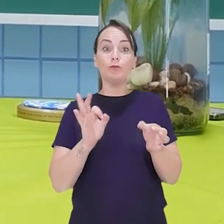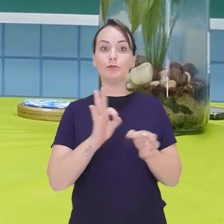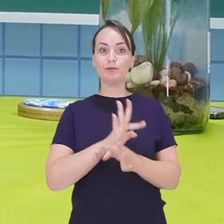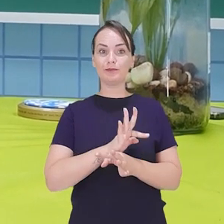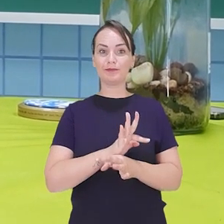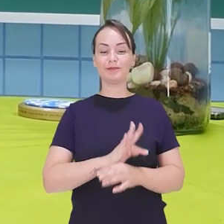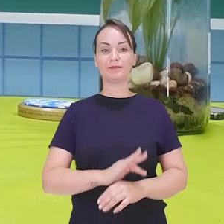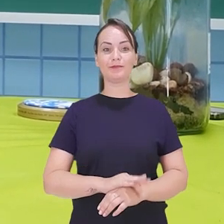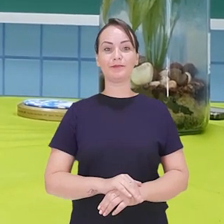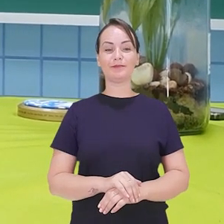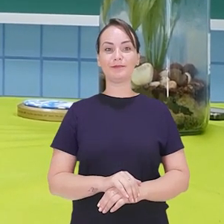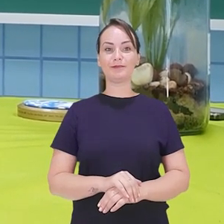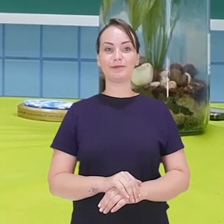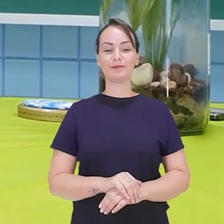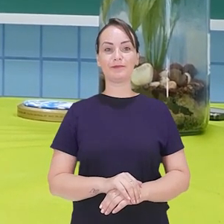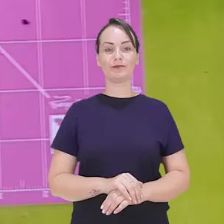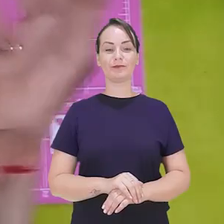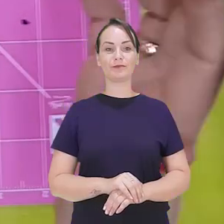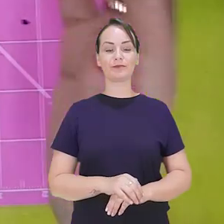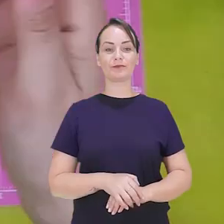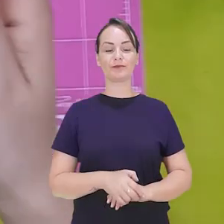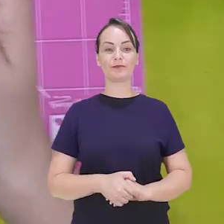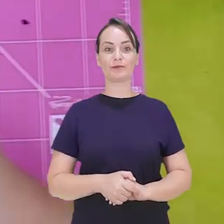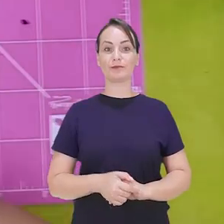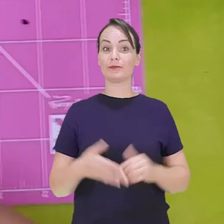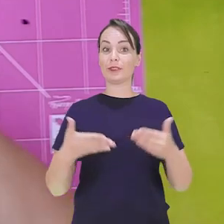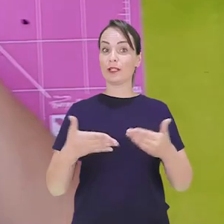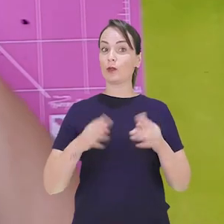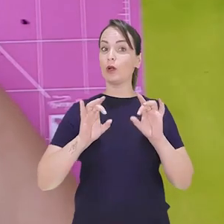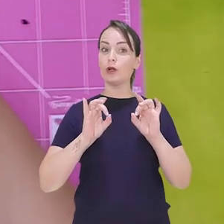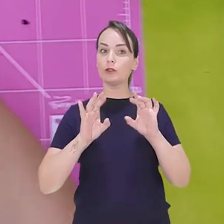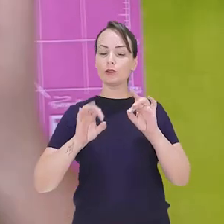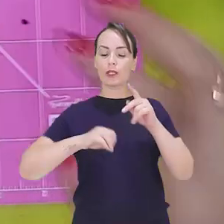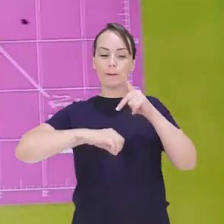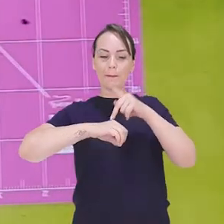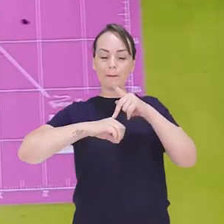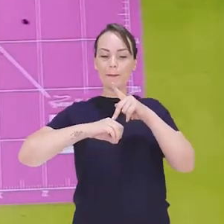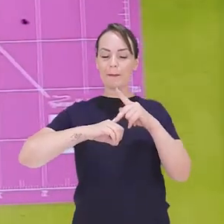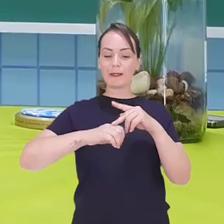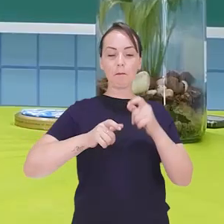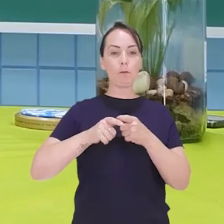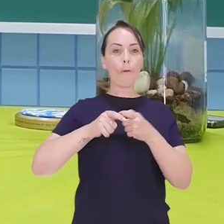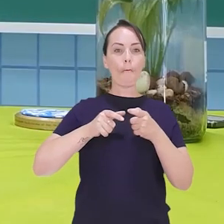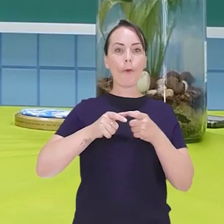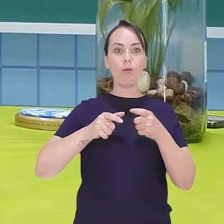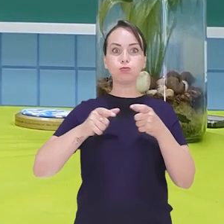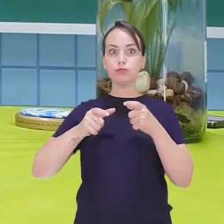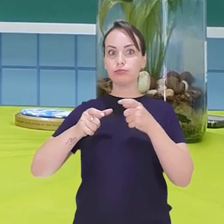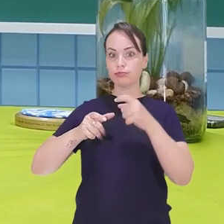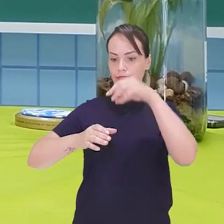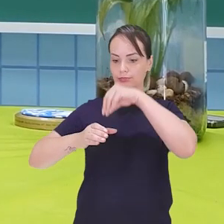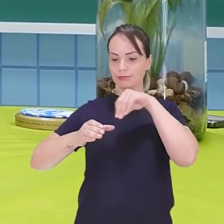decorativas, você já está indo para o final da sua atividade. Agora